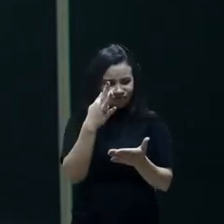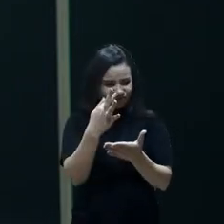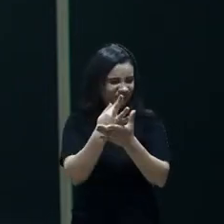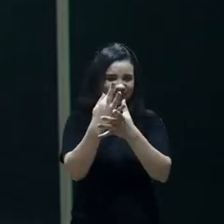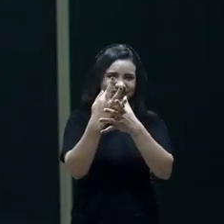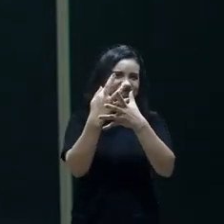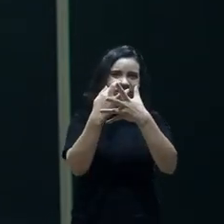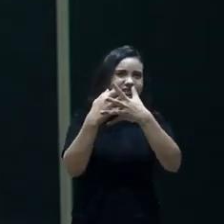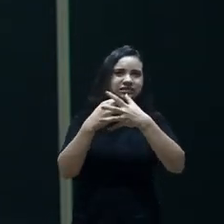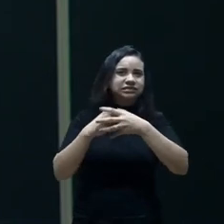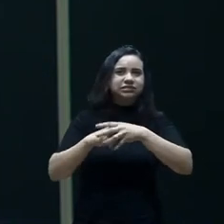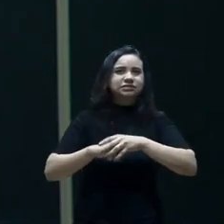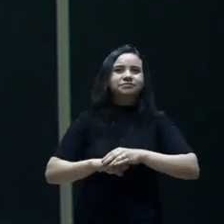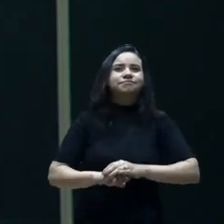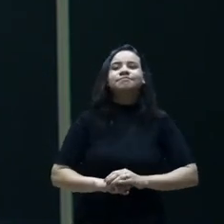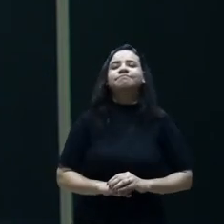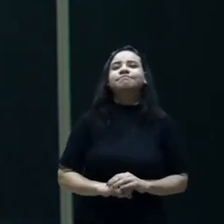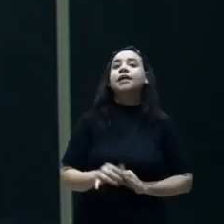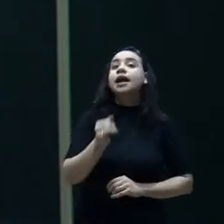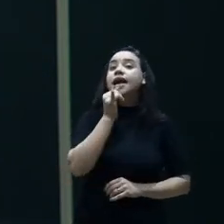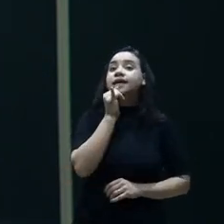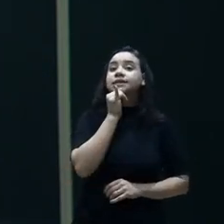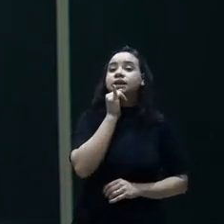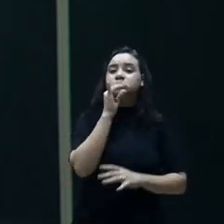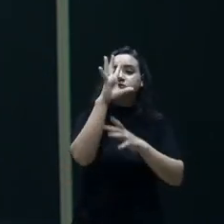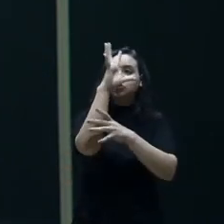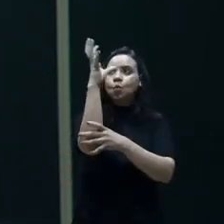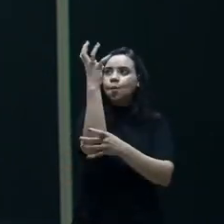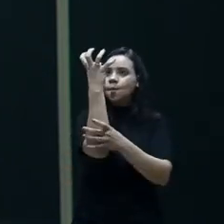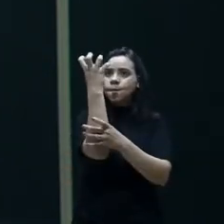Ele não morre, mas ele é sufocado.